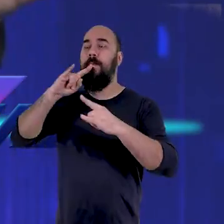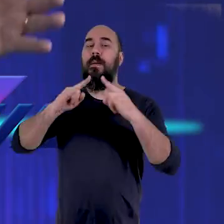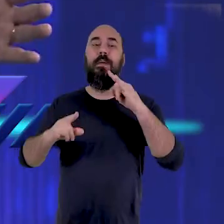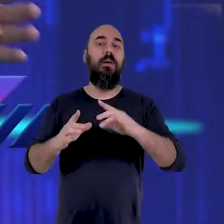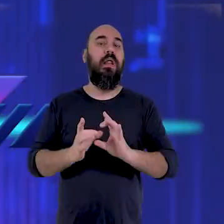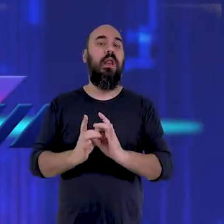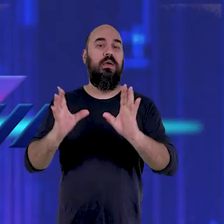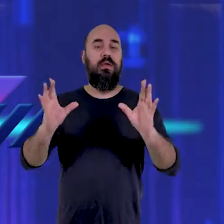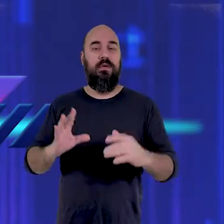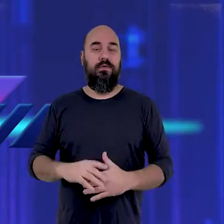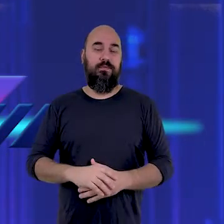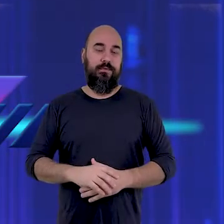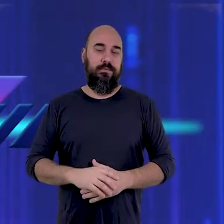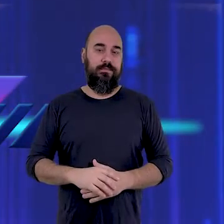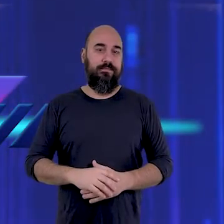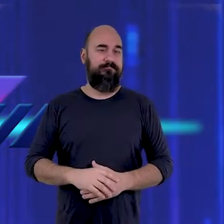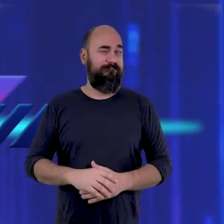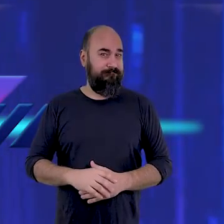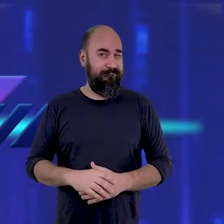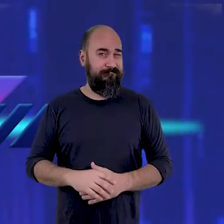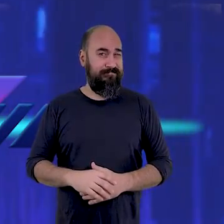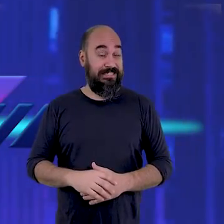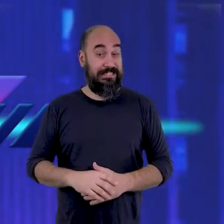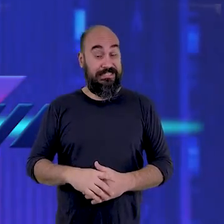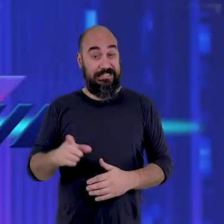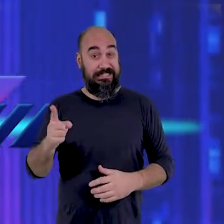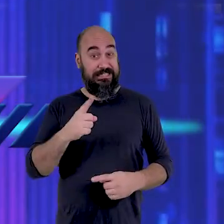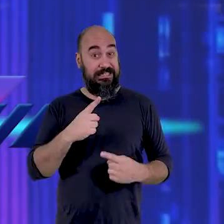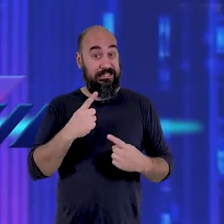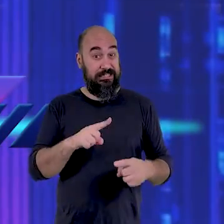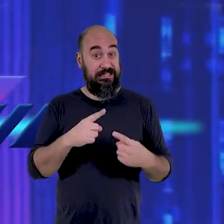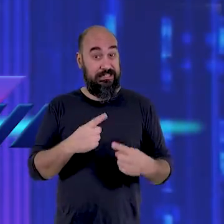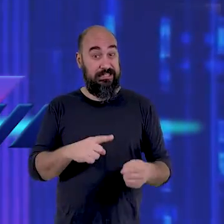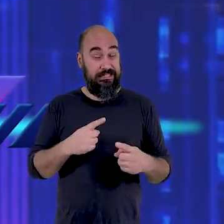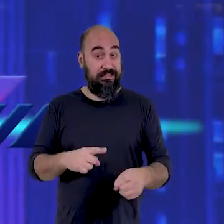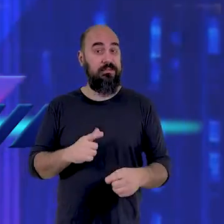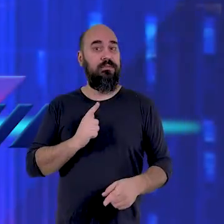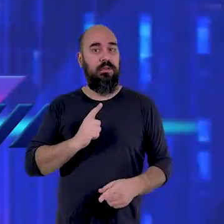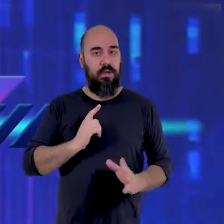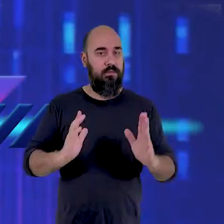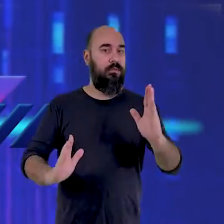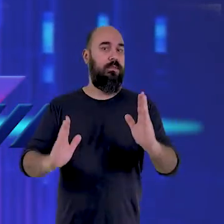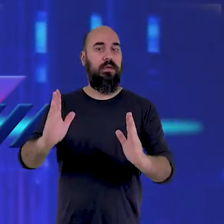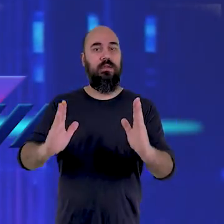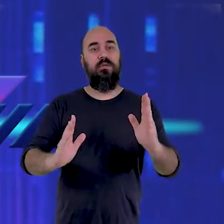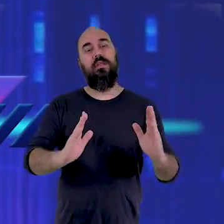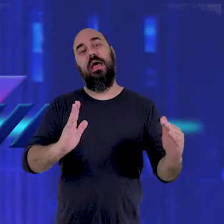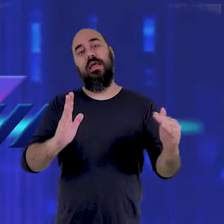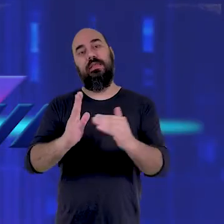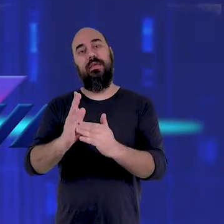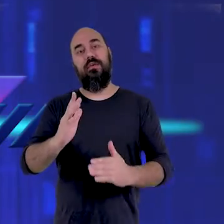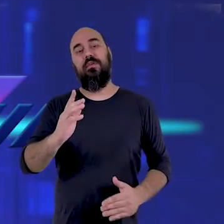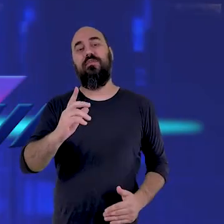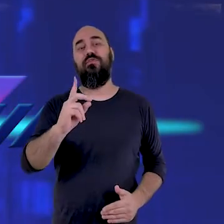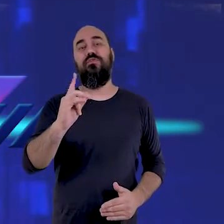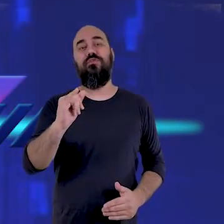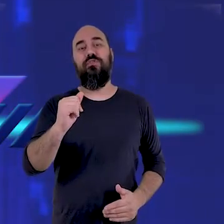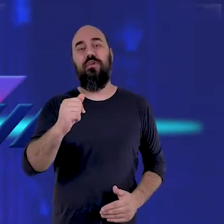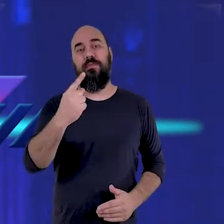Essa intensa perseguição às duas testemunhas ocorreu até o dia 17 de junho